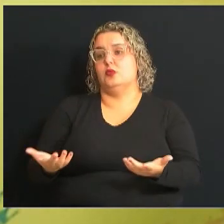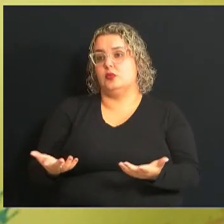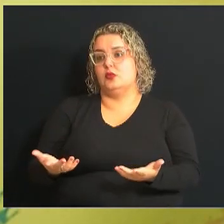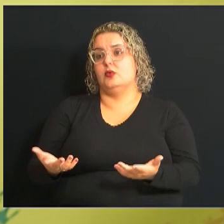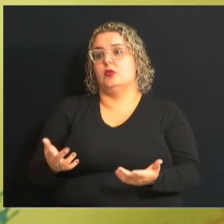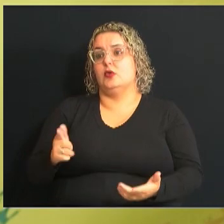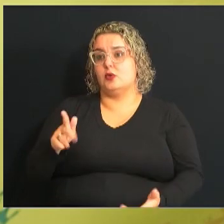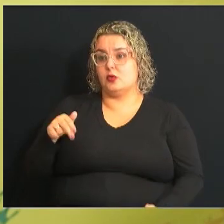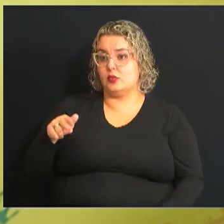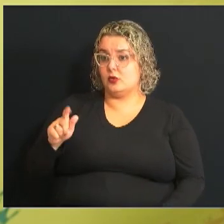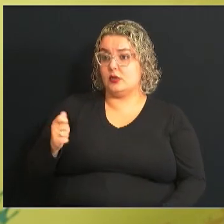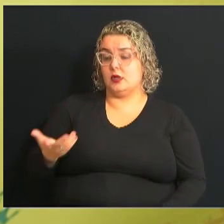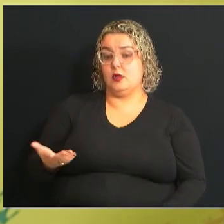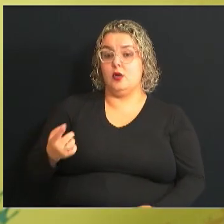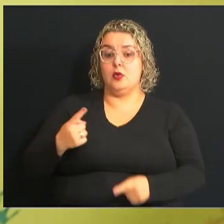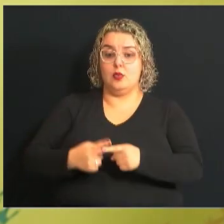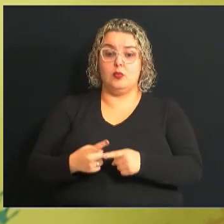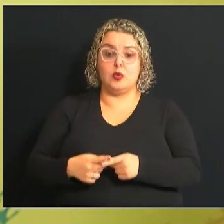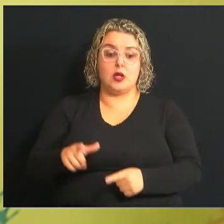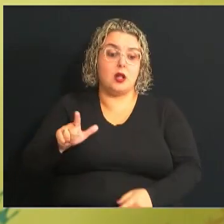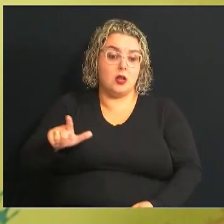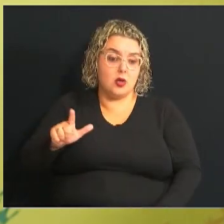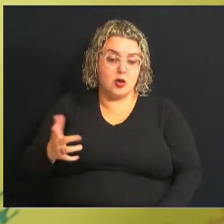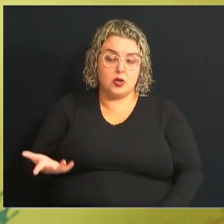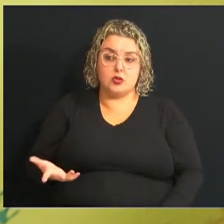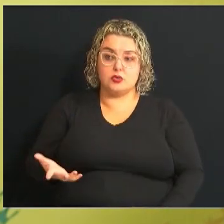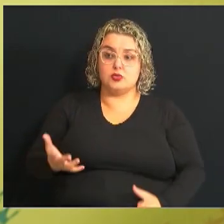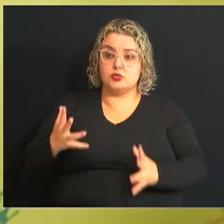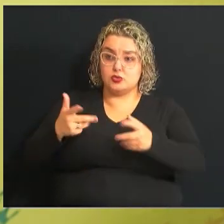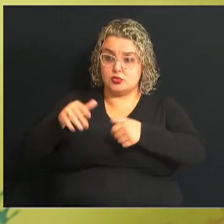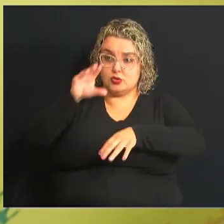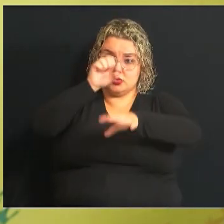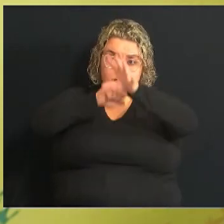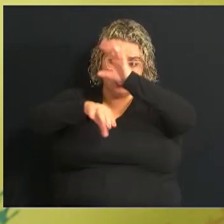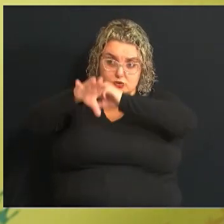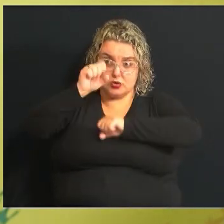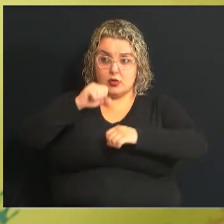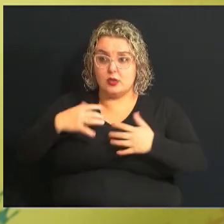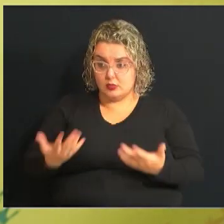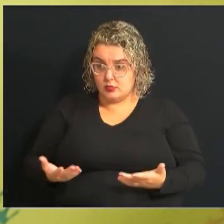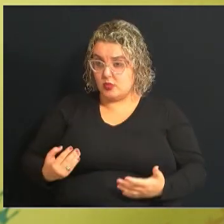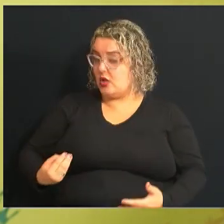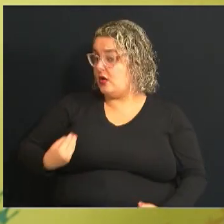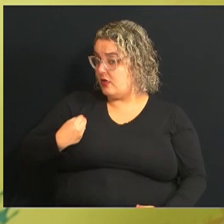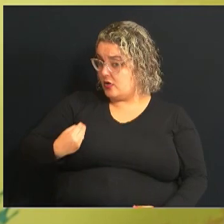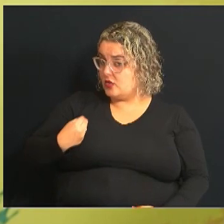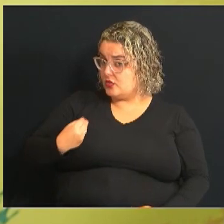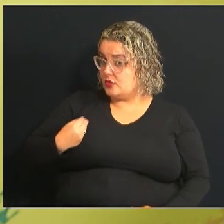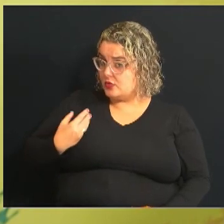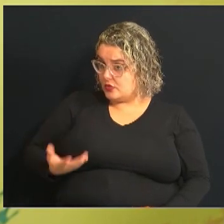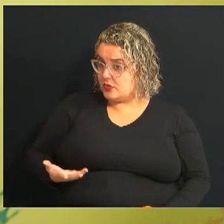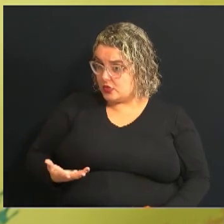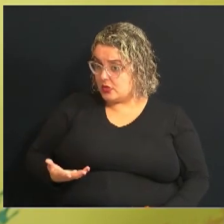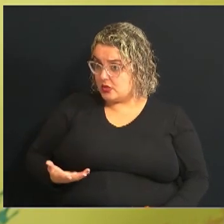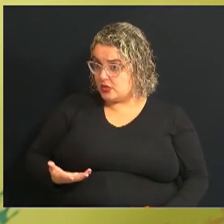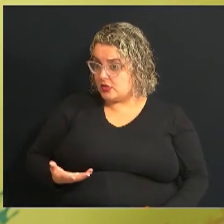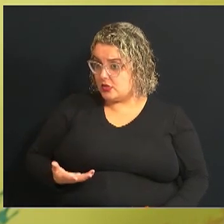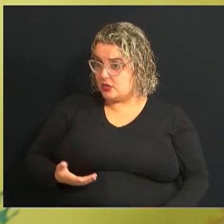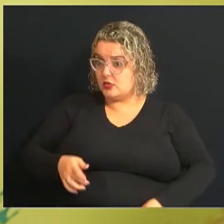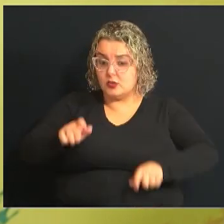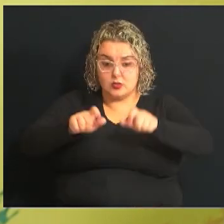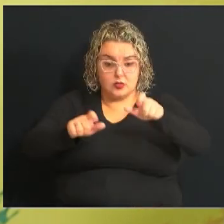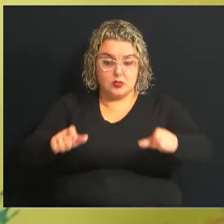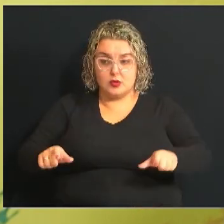Porque evidentemente que todo mundo aprende a viver, não é? Com pessoas que não